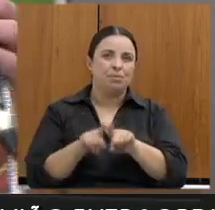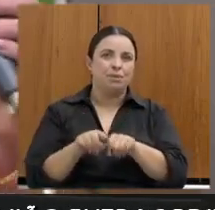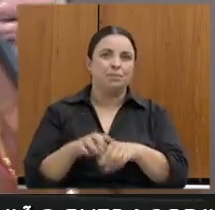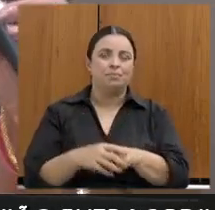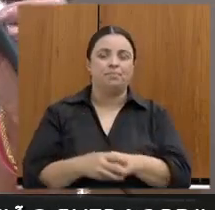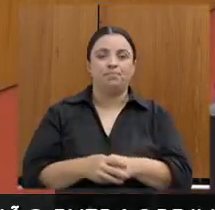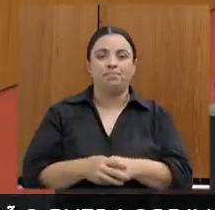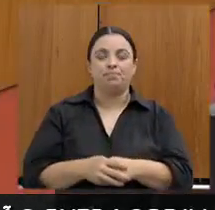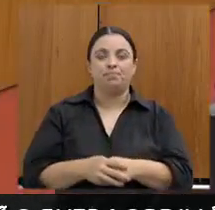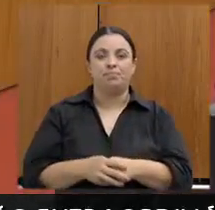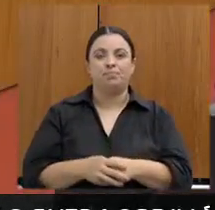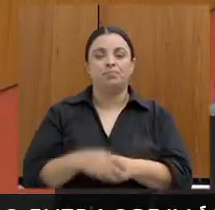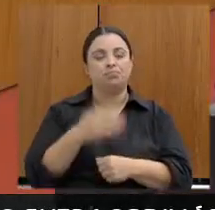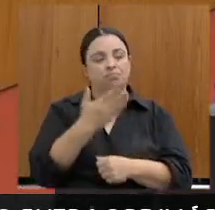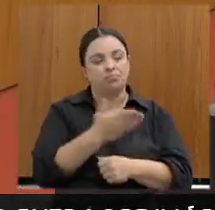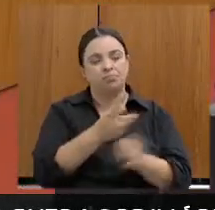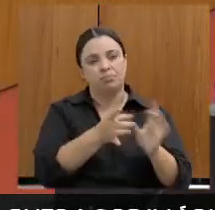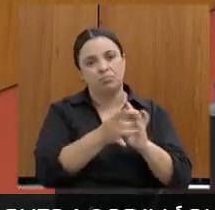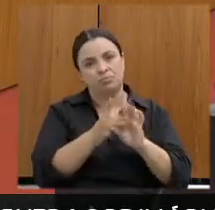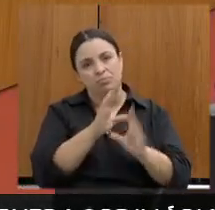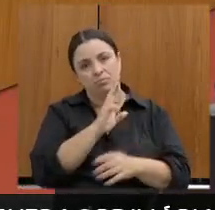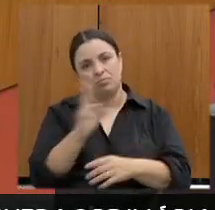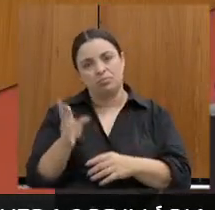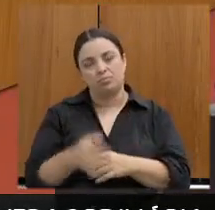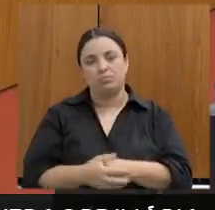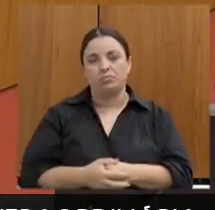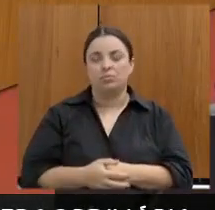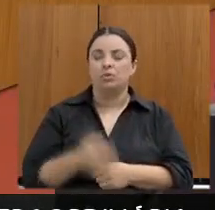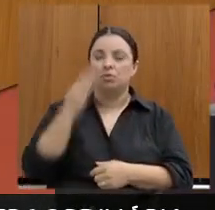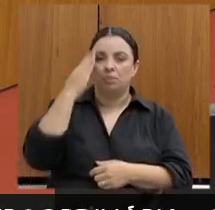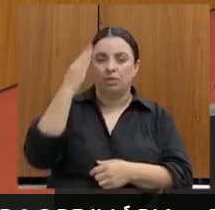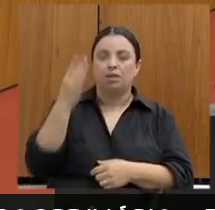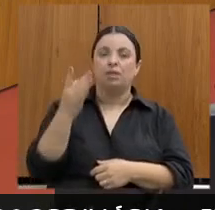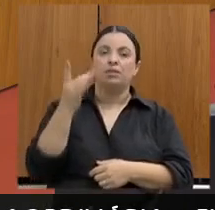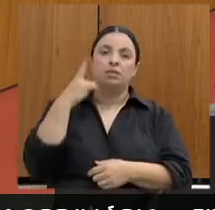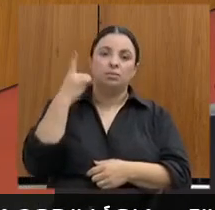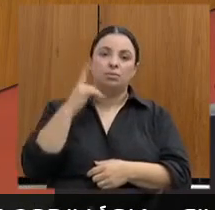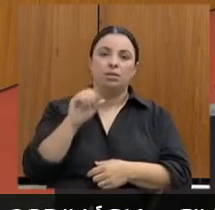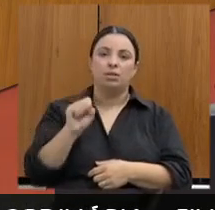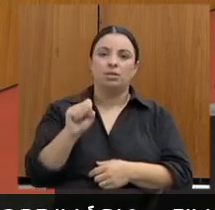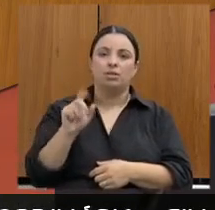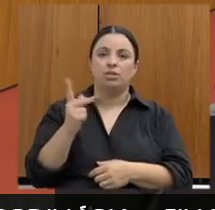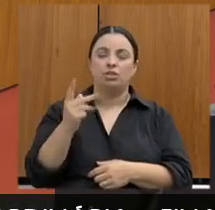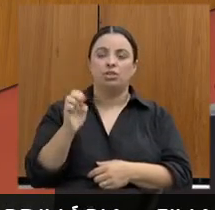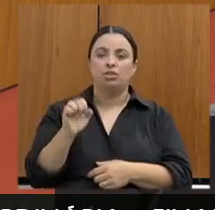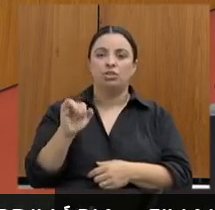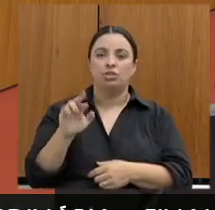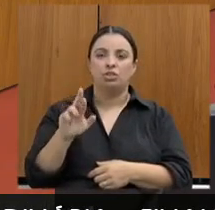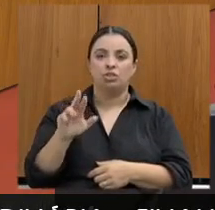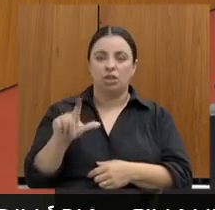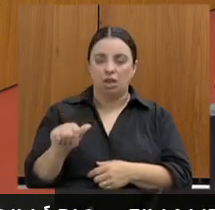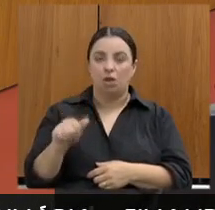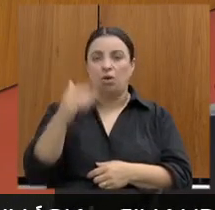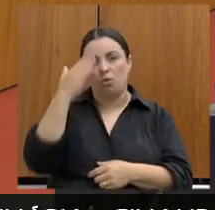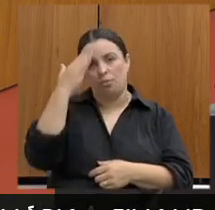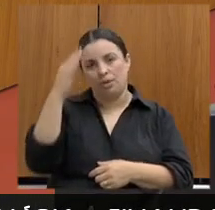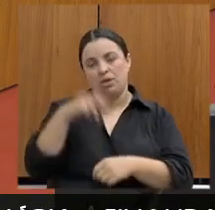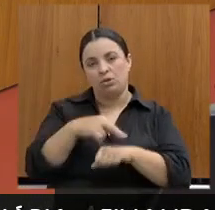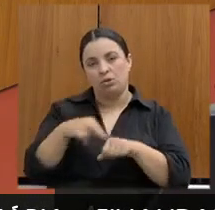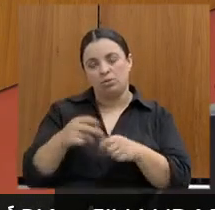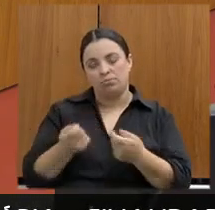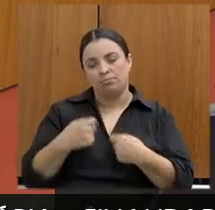a palavra e obrigado deputada Sheila pela pergunta Obrigado Deputado Rodrigues pela